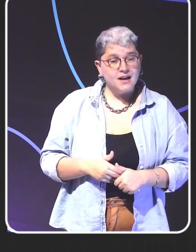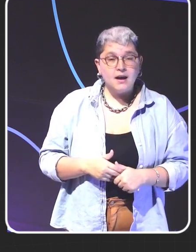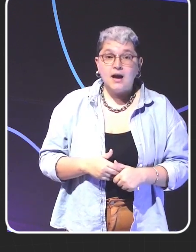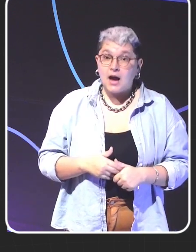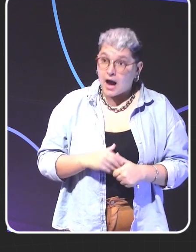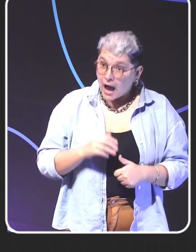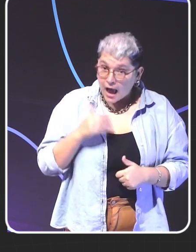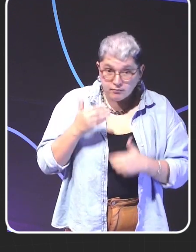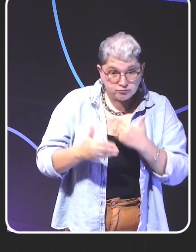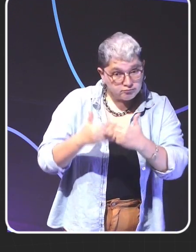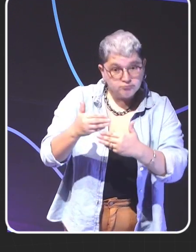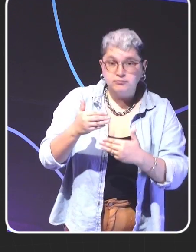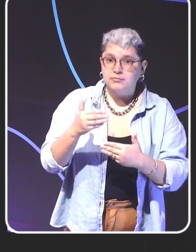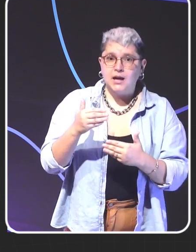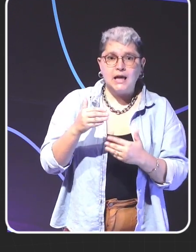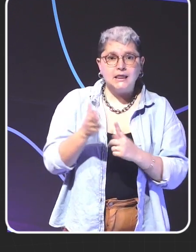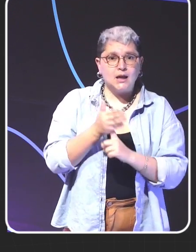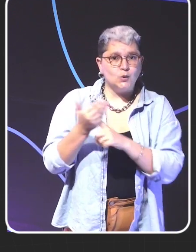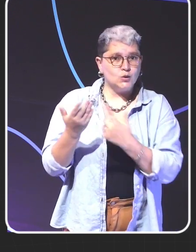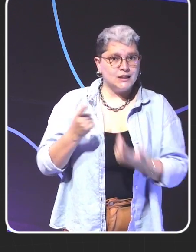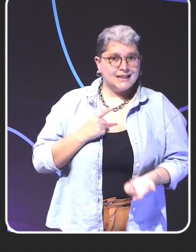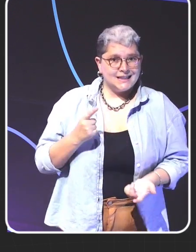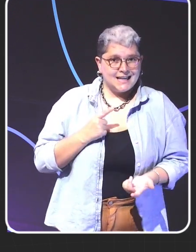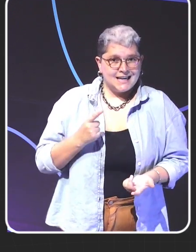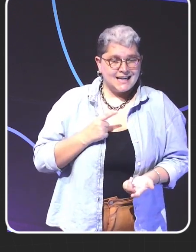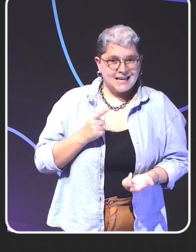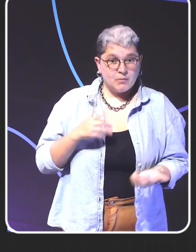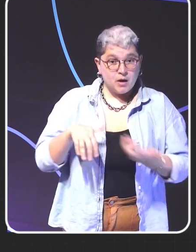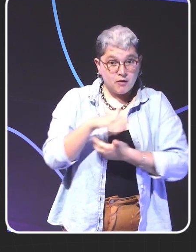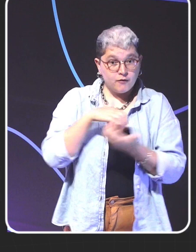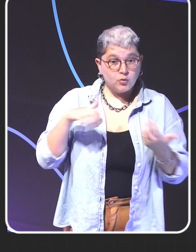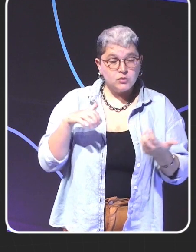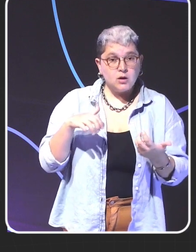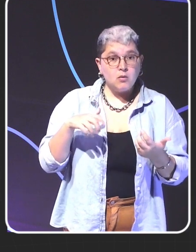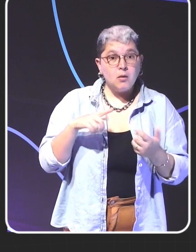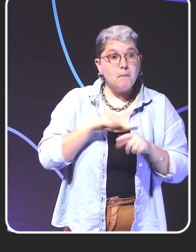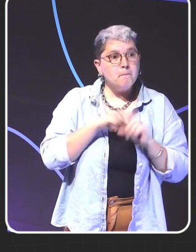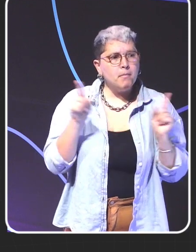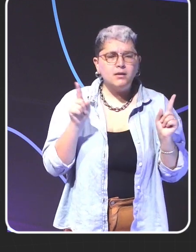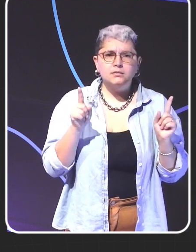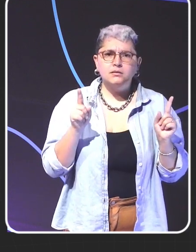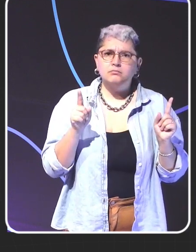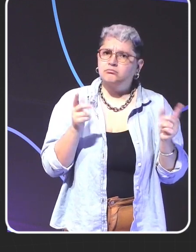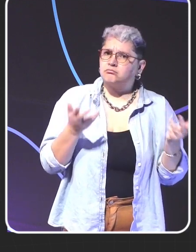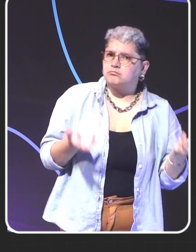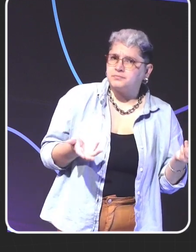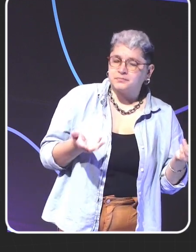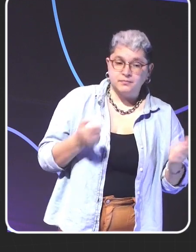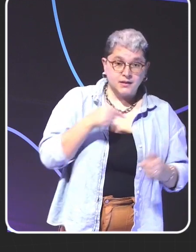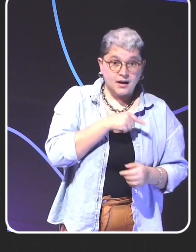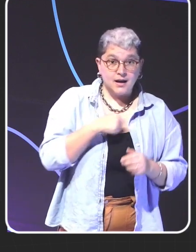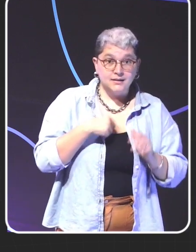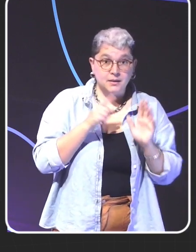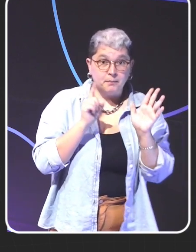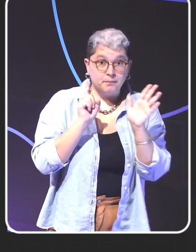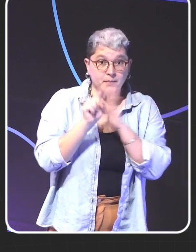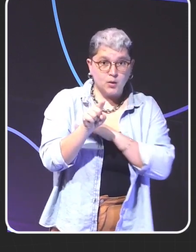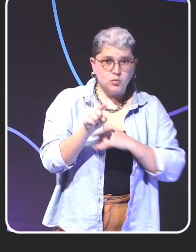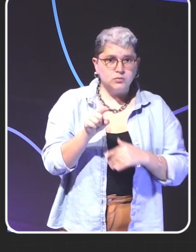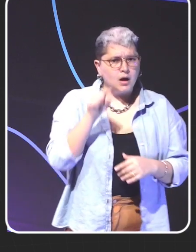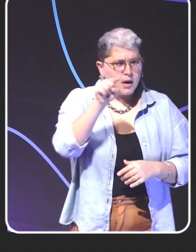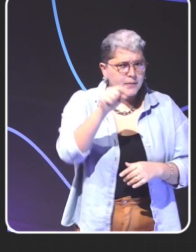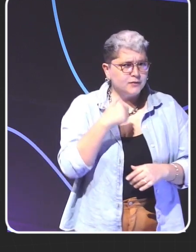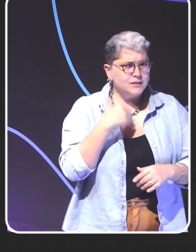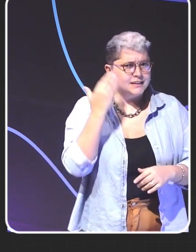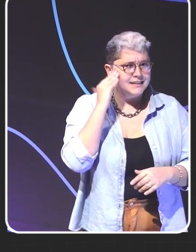tendência tecnológica, é uma revolução do varejo, parece ser uma coisa muito distante, mas essa pergunta é mais para te aproximar,